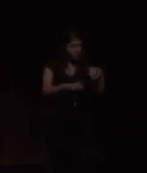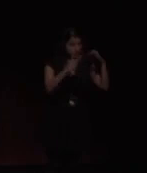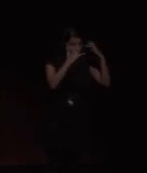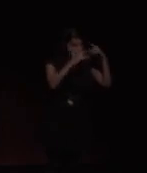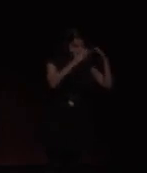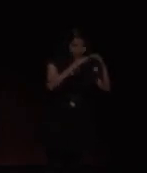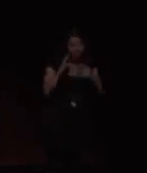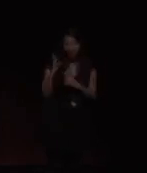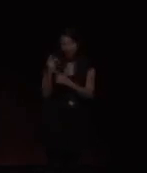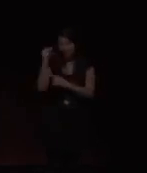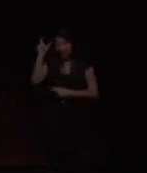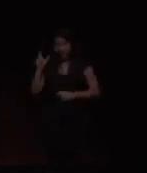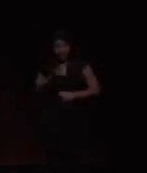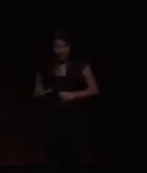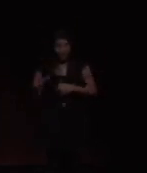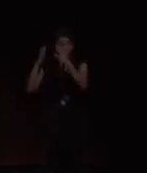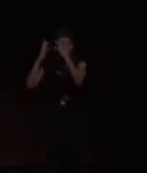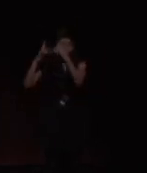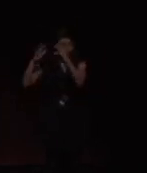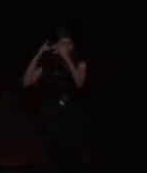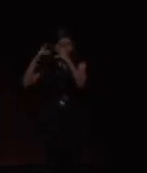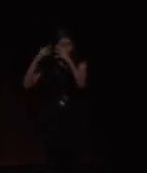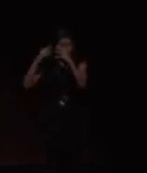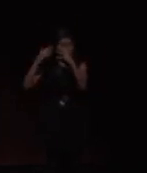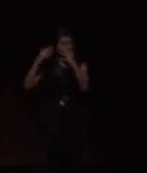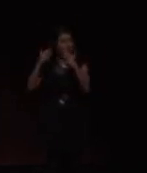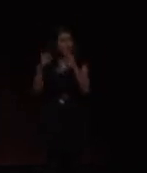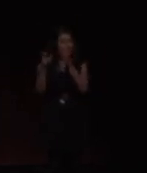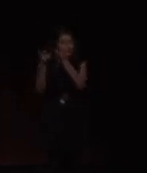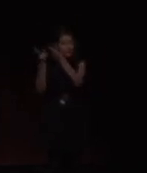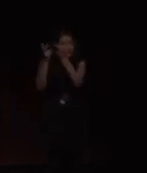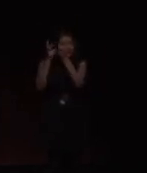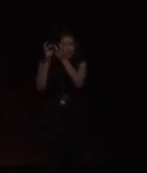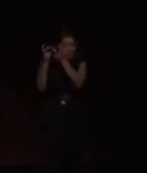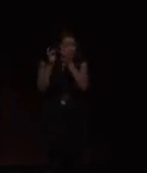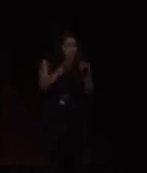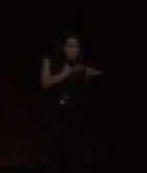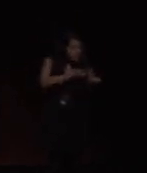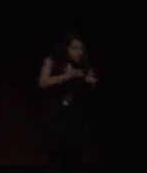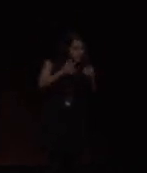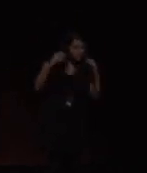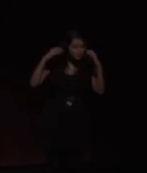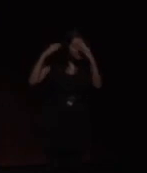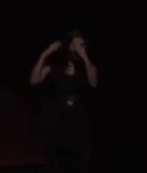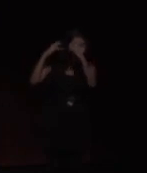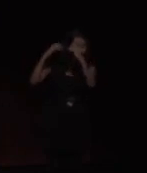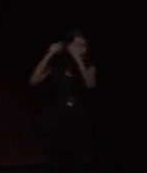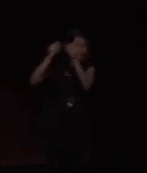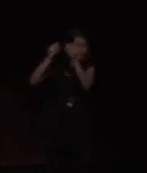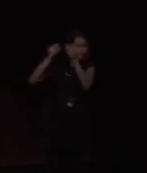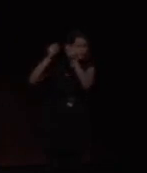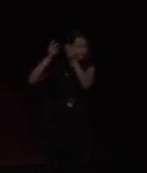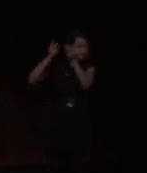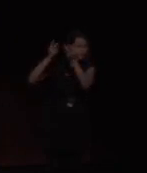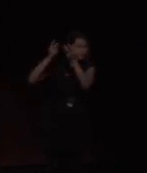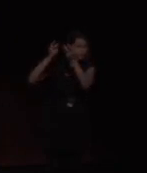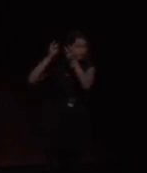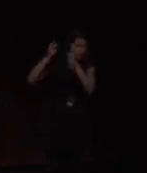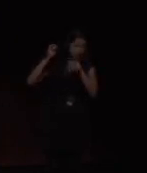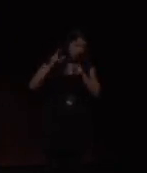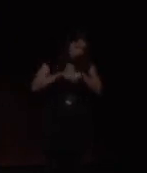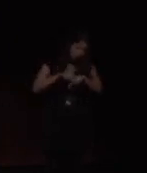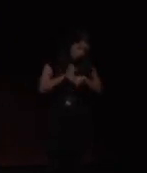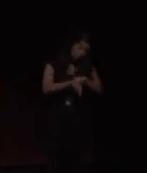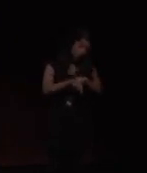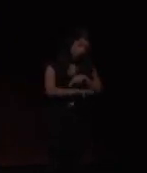têm formas mentais muito sensíveis de funcionar. E talvez seja por isso que as crianças, os bebês muito pequenininhos,